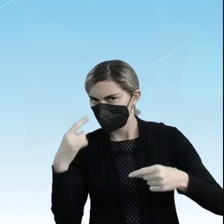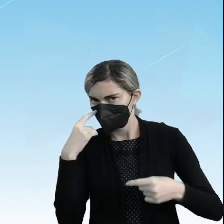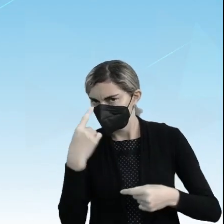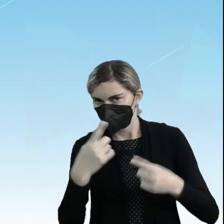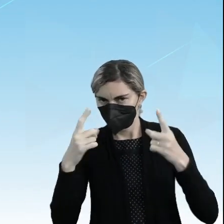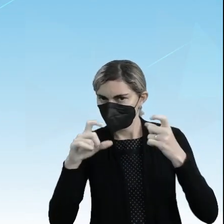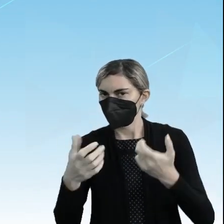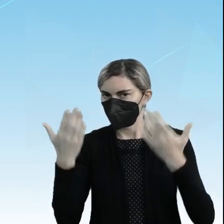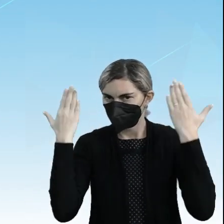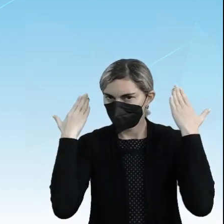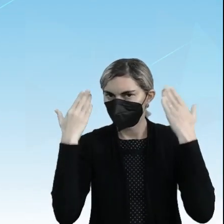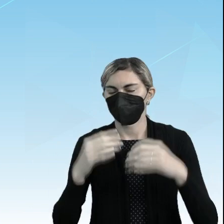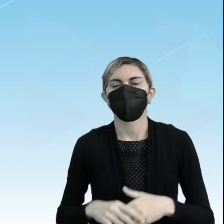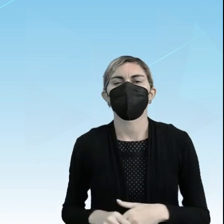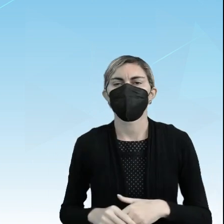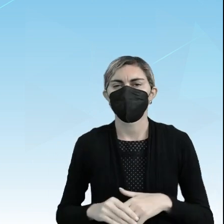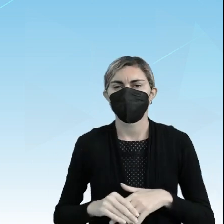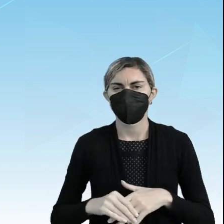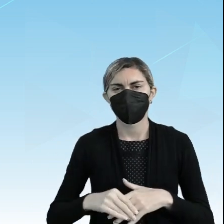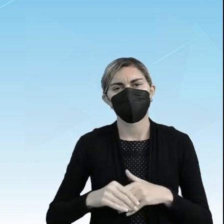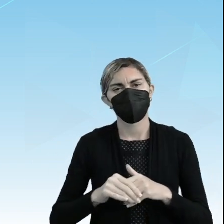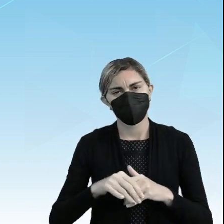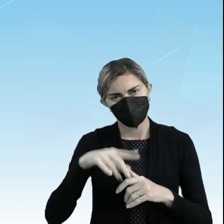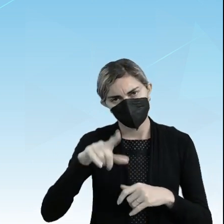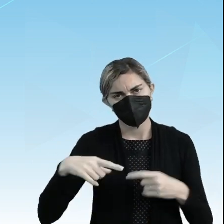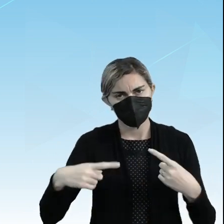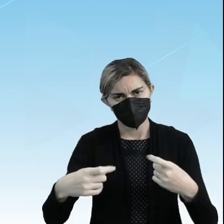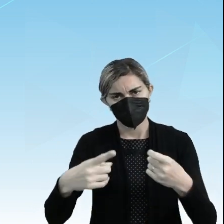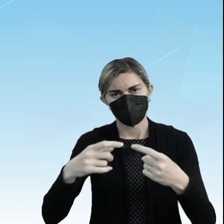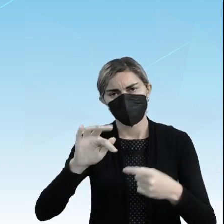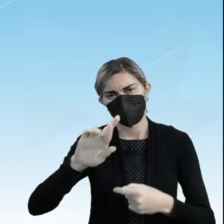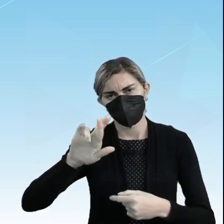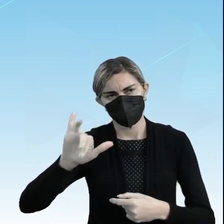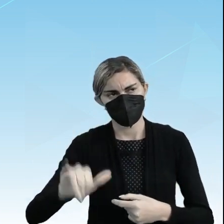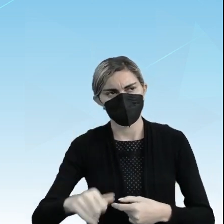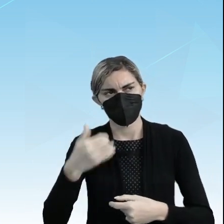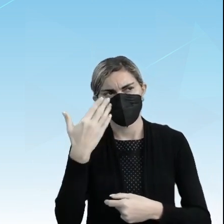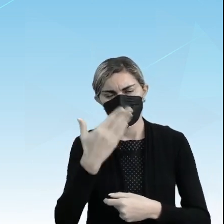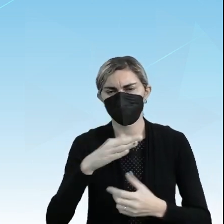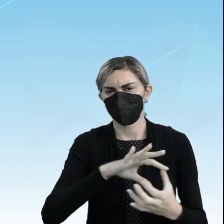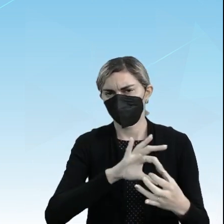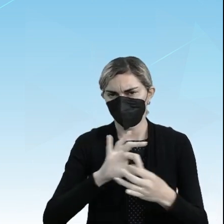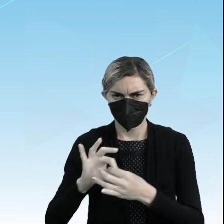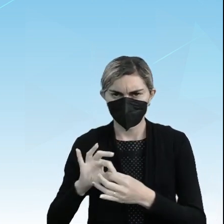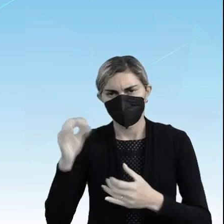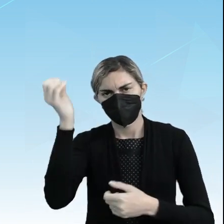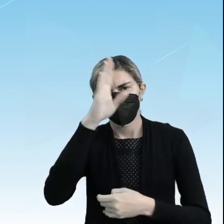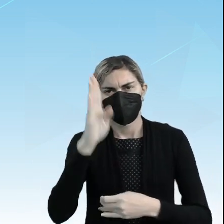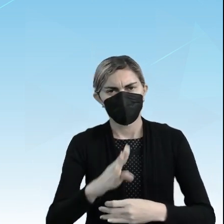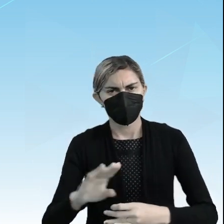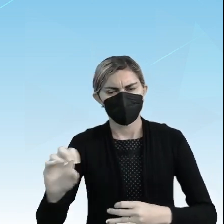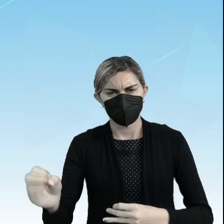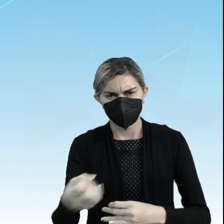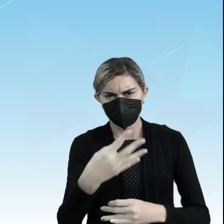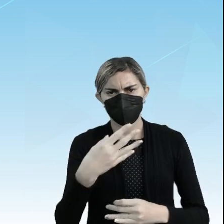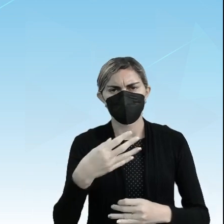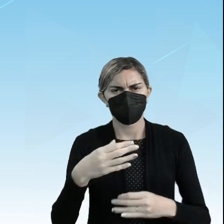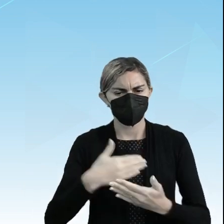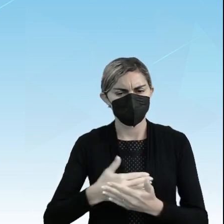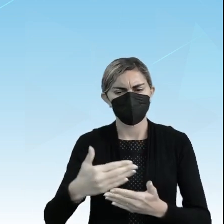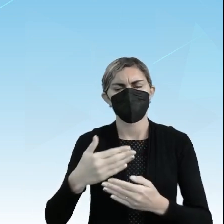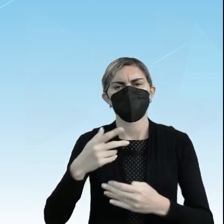meus amores? Pronto. Isso era a Guerra Fria. Nesse contexto do Brasil da nova ordem